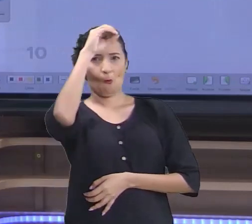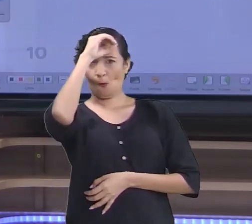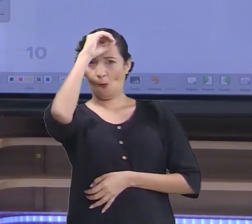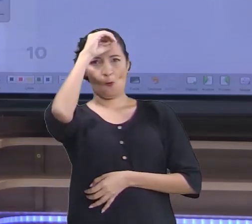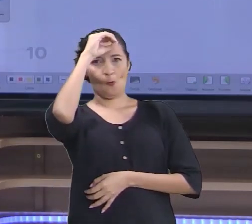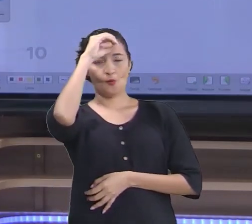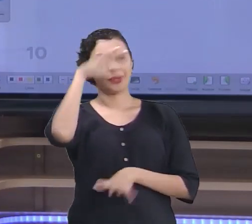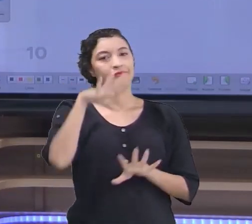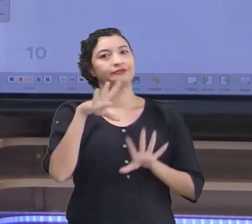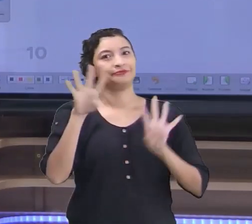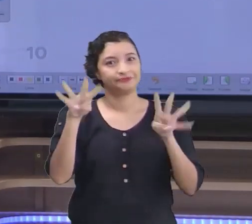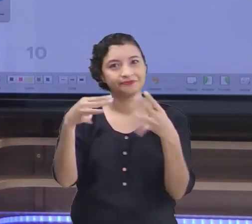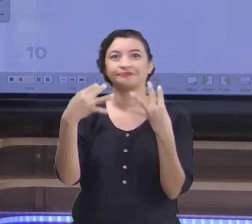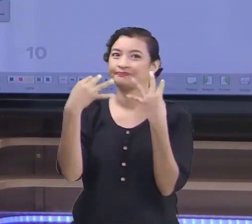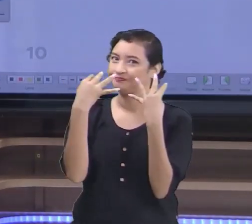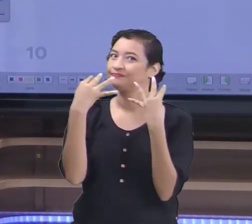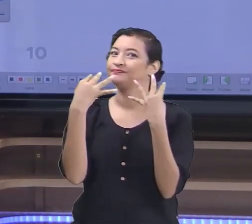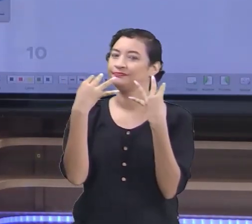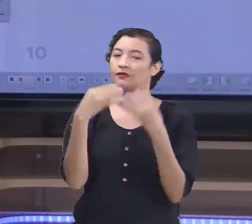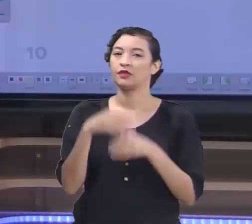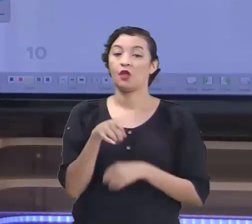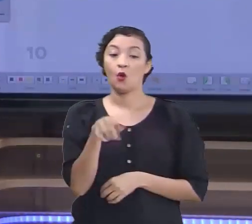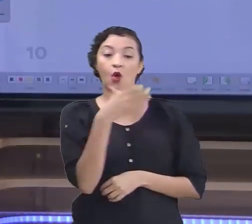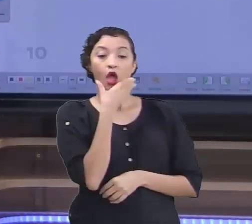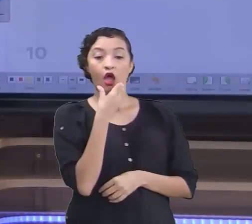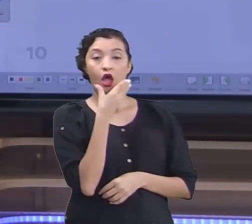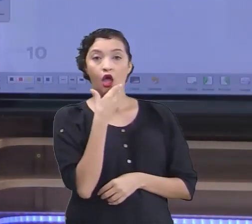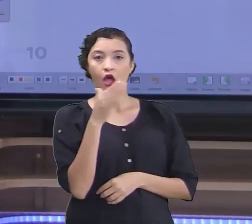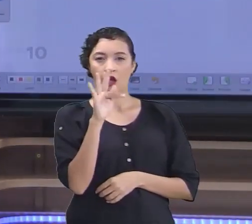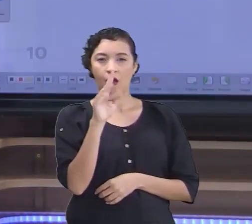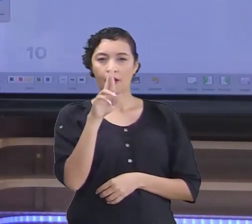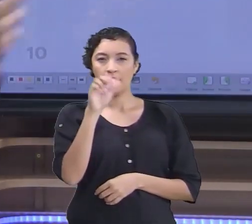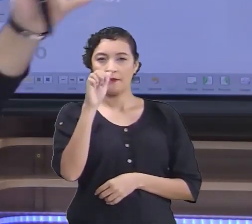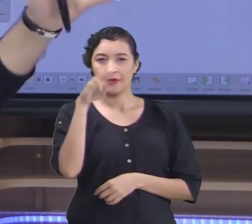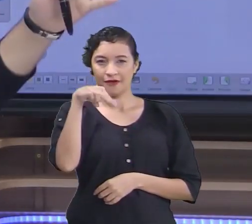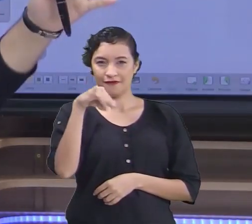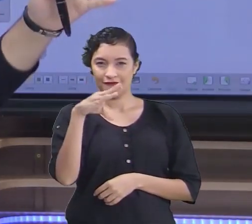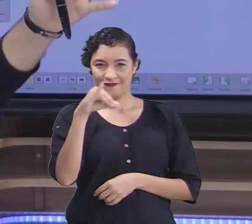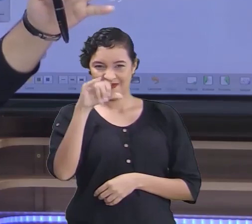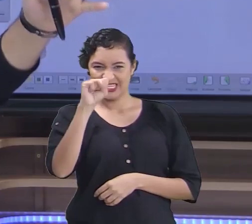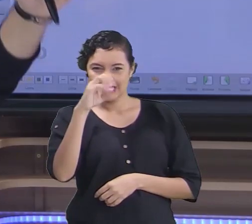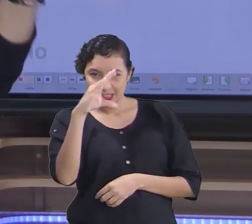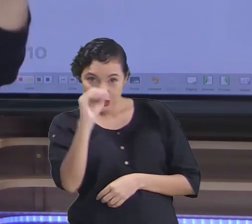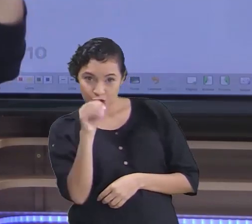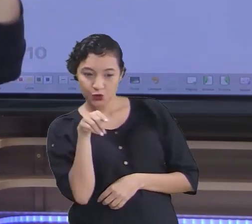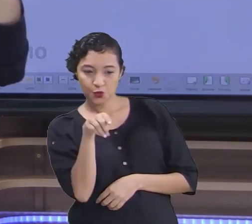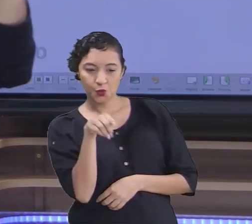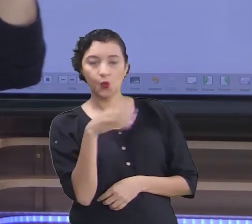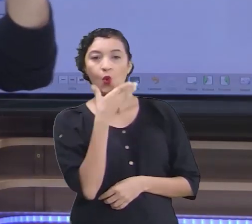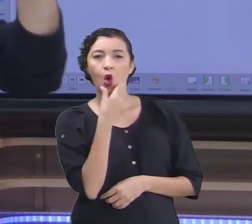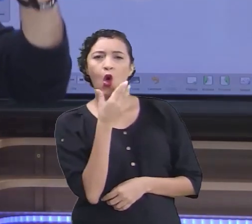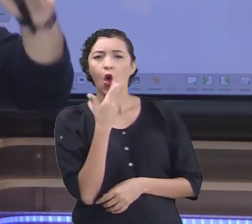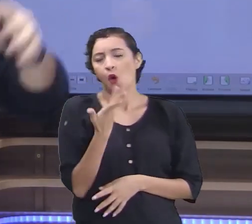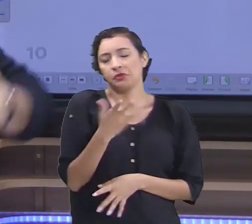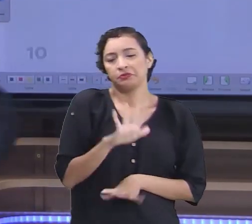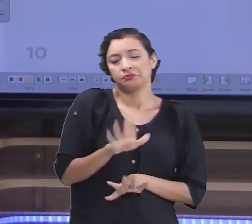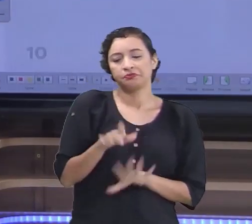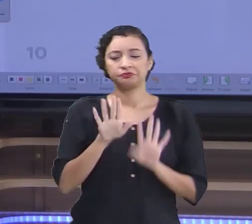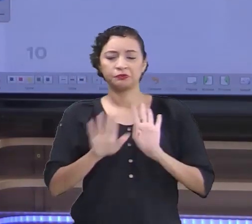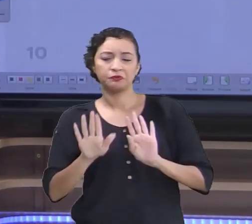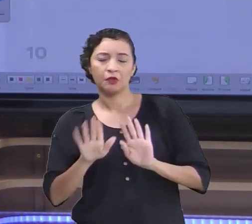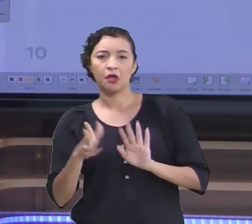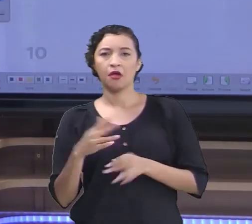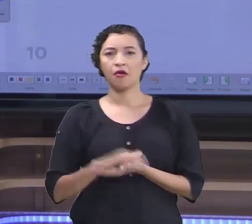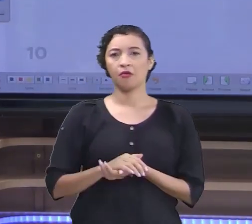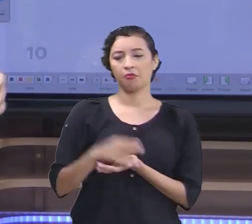Então presta atenção aqui. Francisco de Orellana, nós vamos chamar aqui ele de Franciscão. Estava lá a tropa, Franciscão